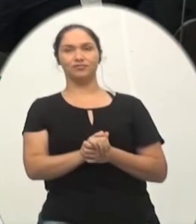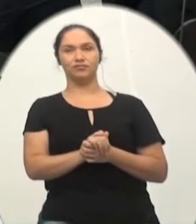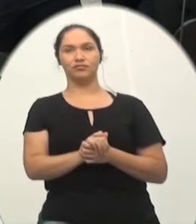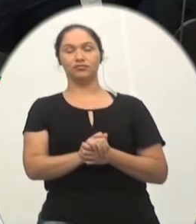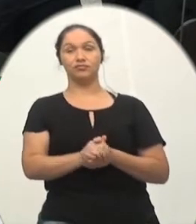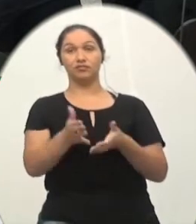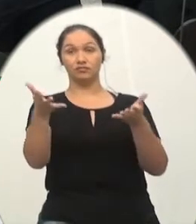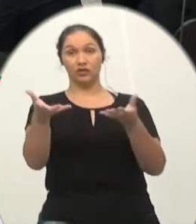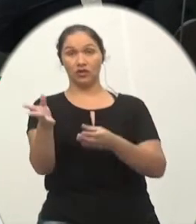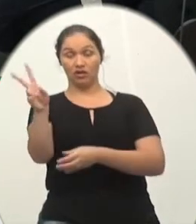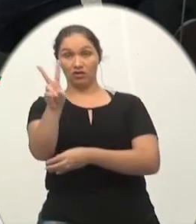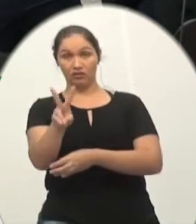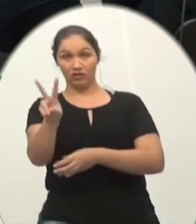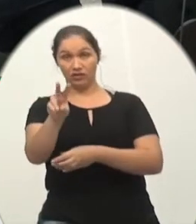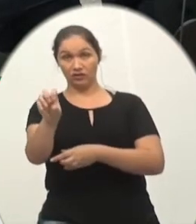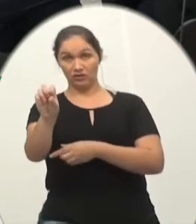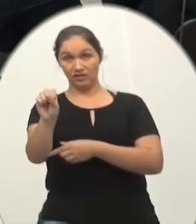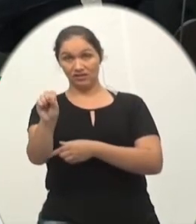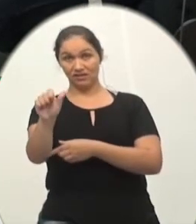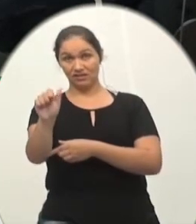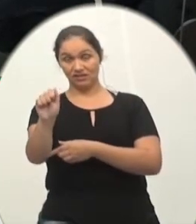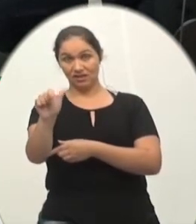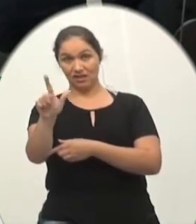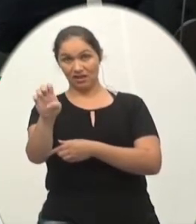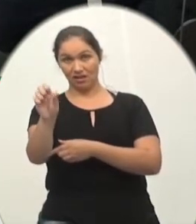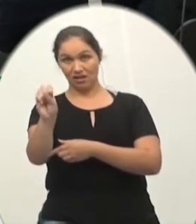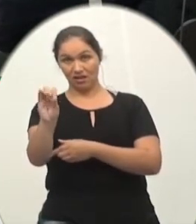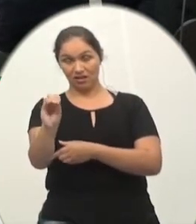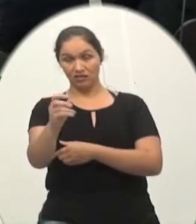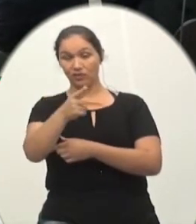Como vota o vereador Salésio Lima, do PSD?